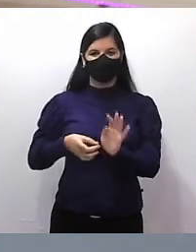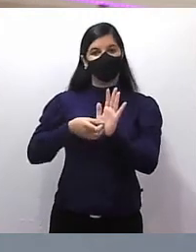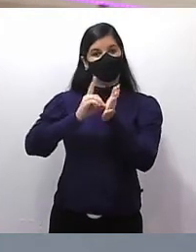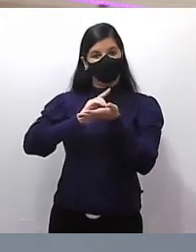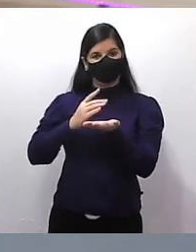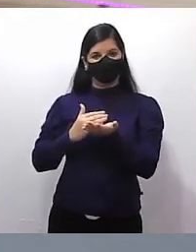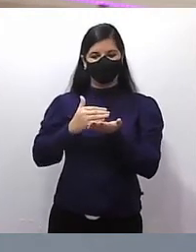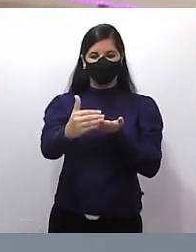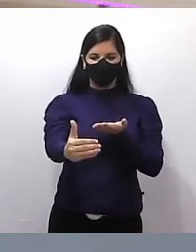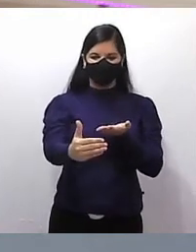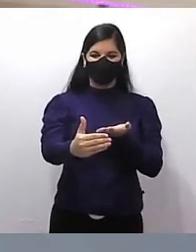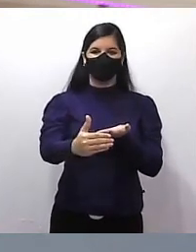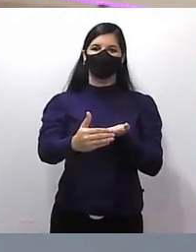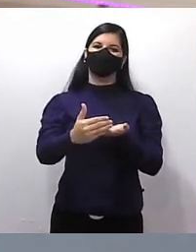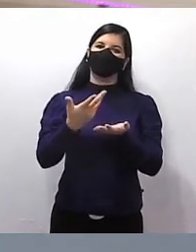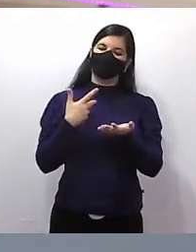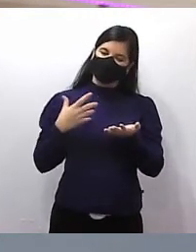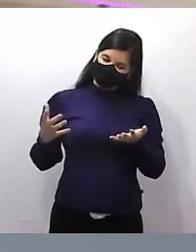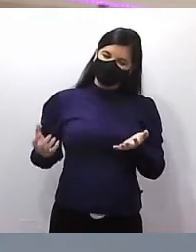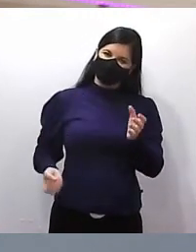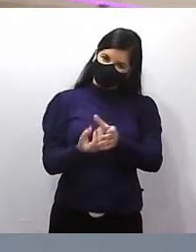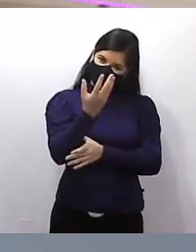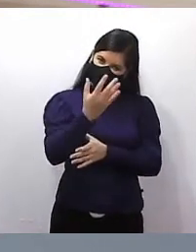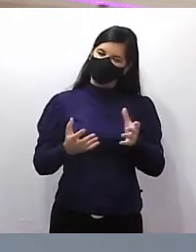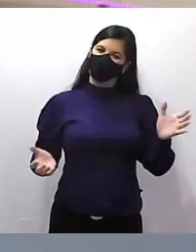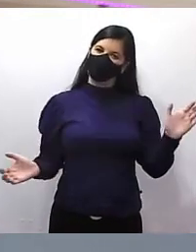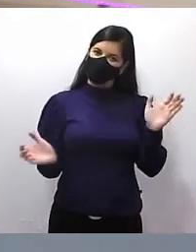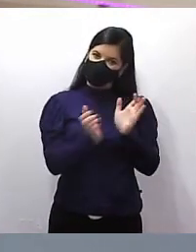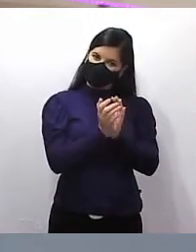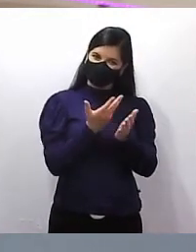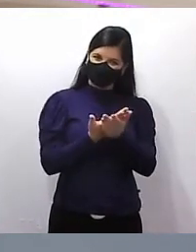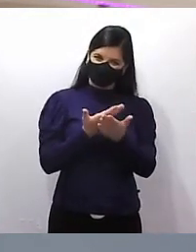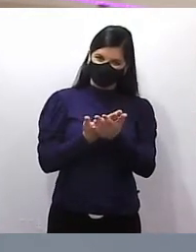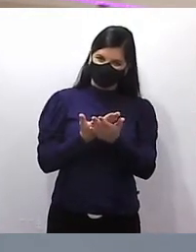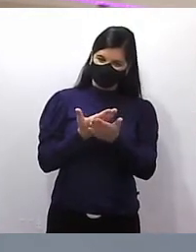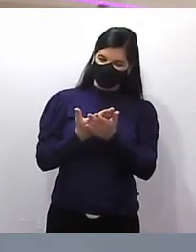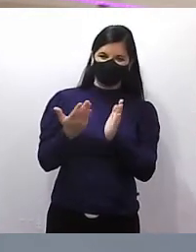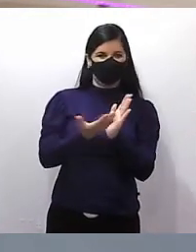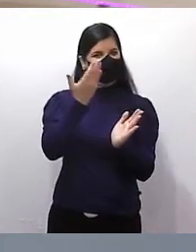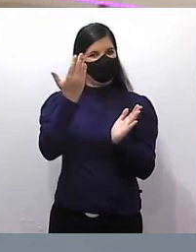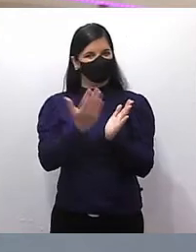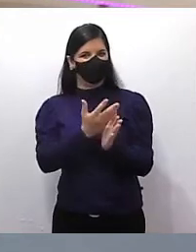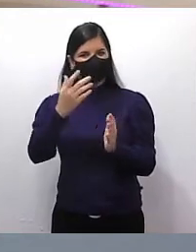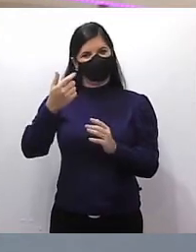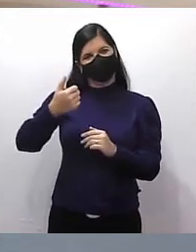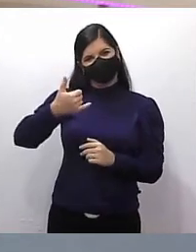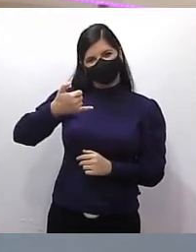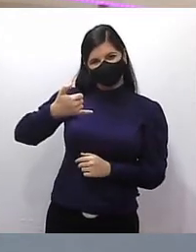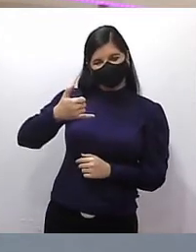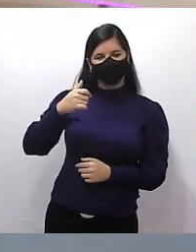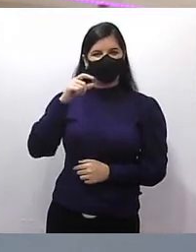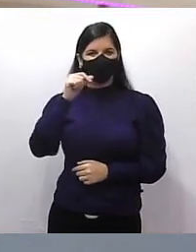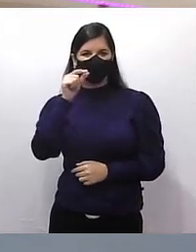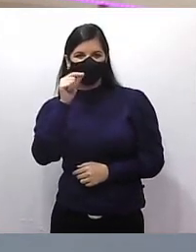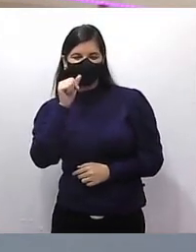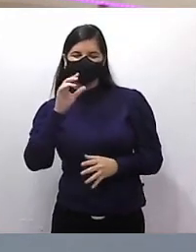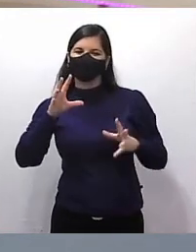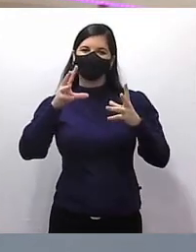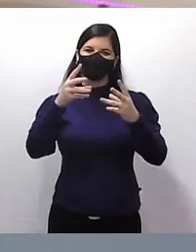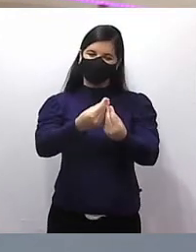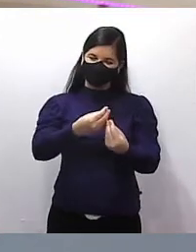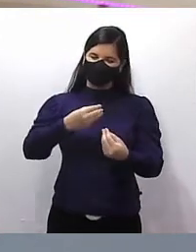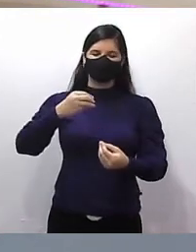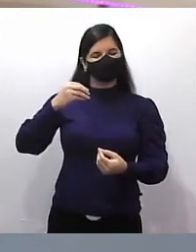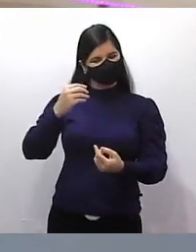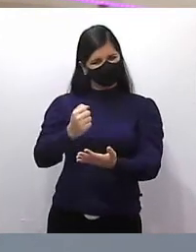de começar, monte o seu time de estudos e, claro, caderno, caneta, lápis e tudo que puder